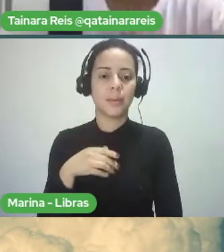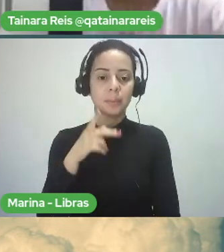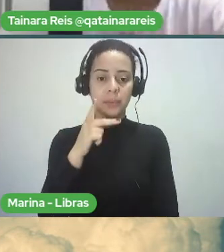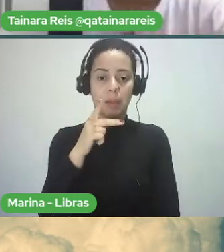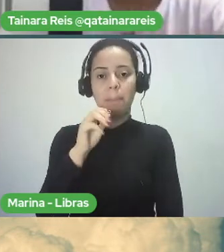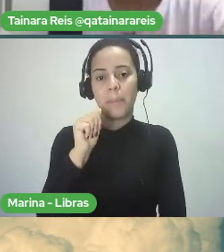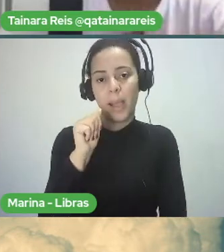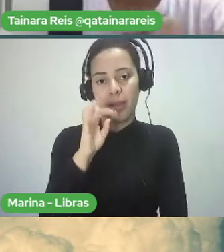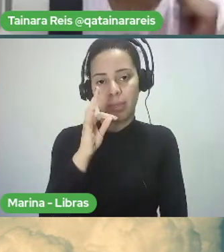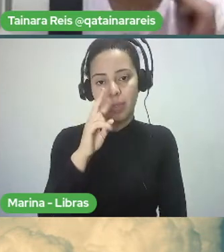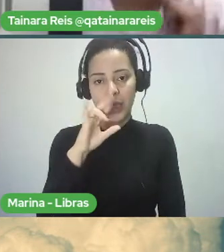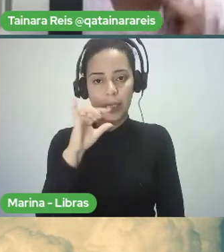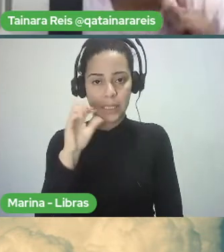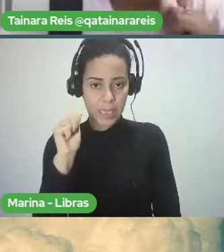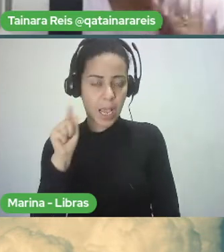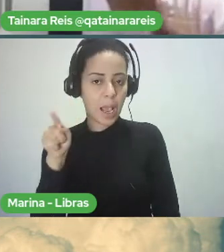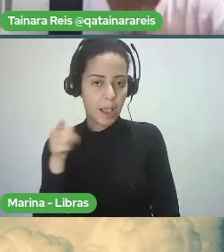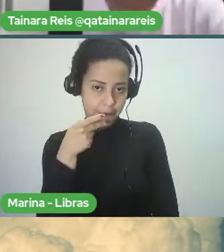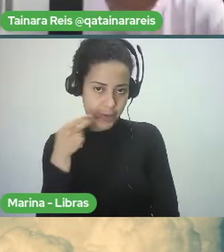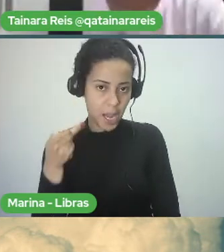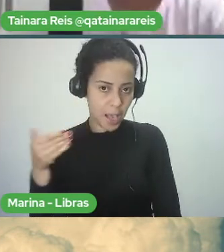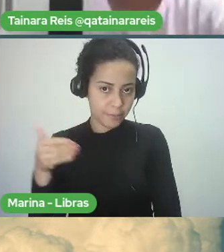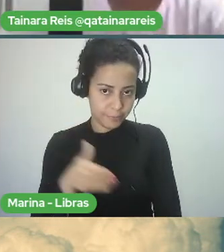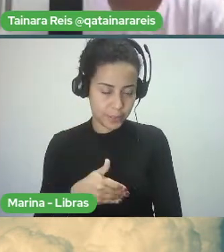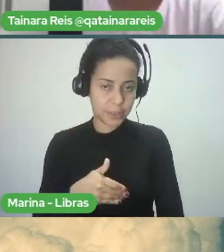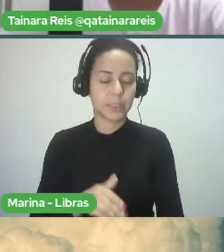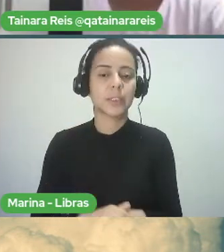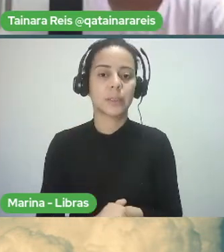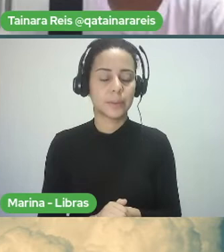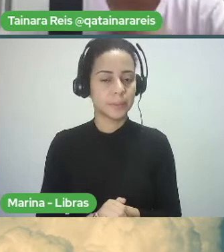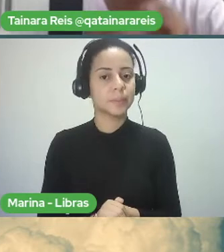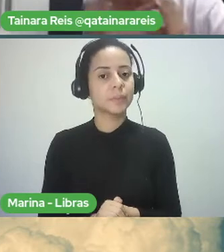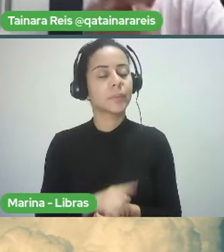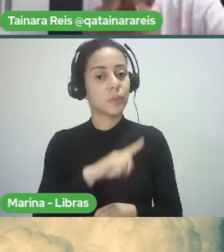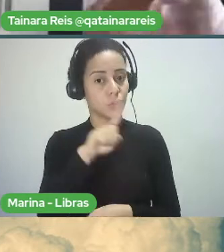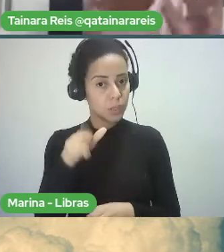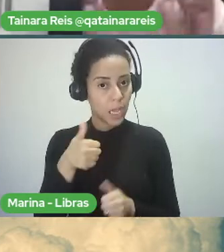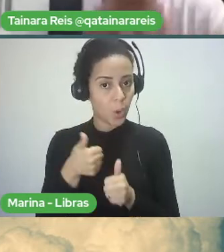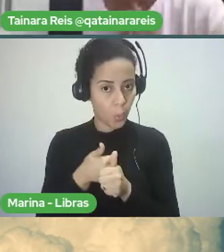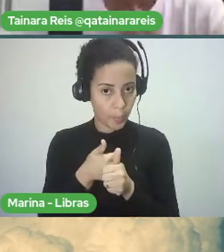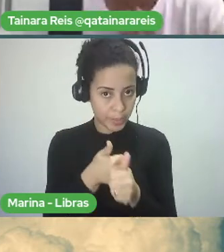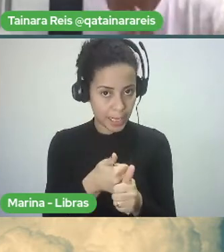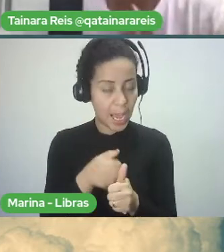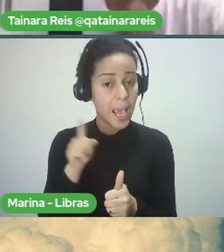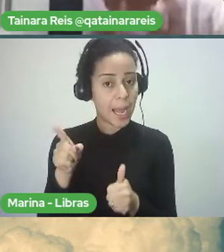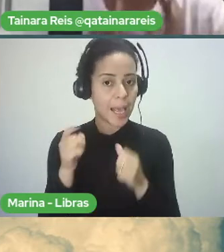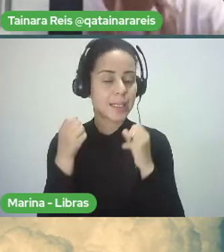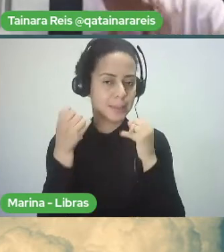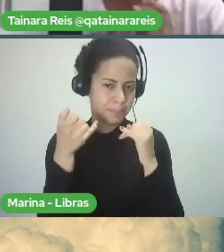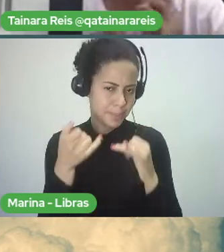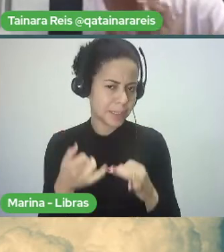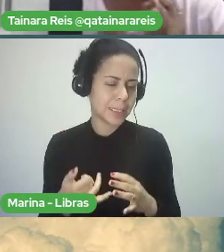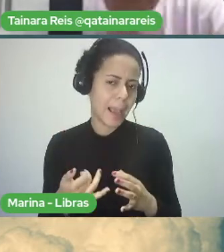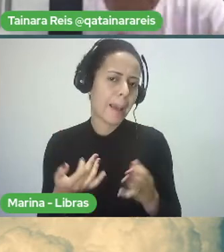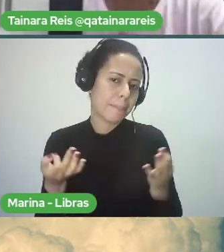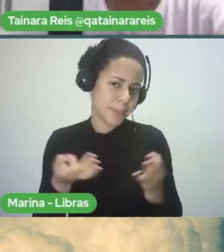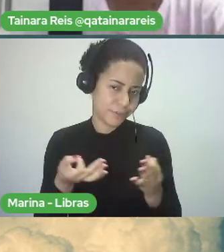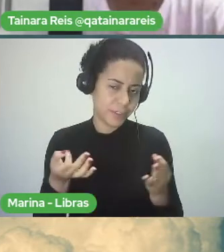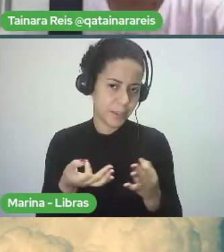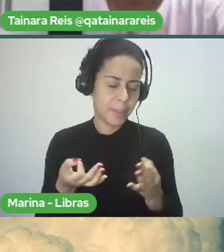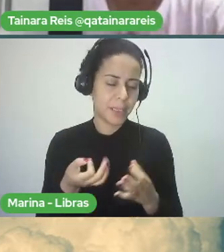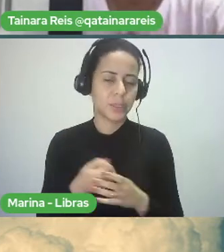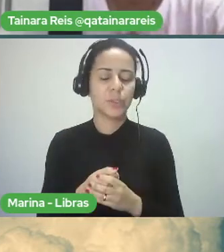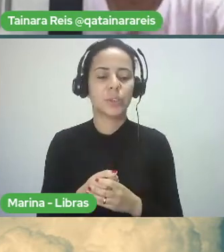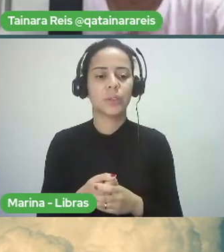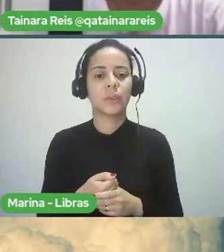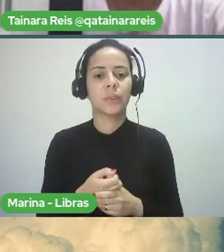sobre Path to Production. Então, vou deixar esse ponto aí para vocês acompanharem na palestra dela, que ela vai explicar perfeitamente, detalhe por detalhe.